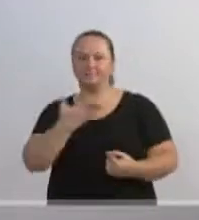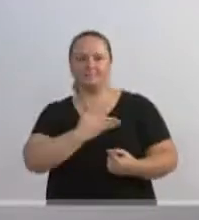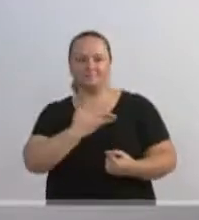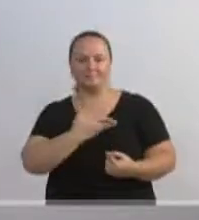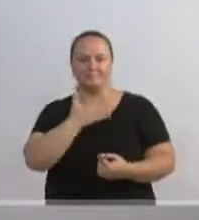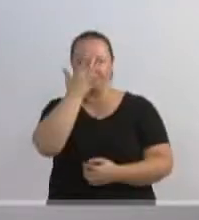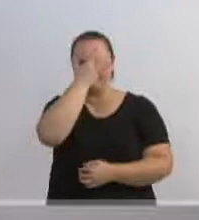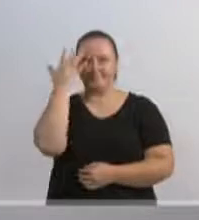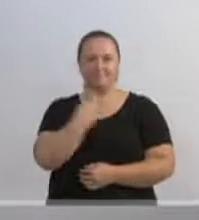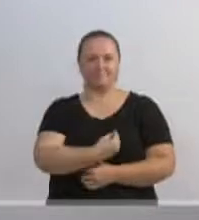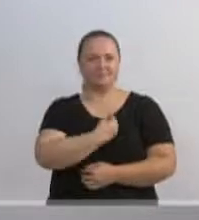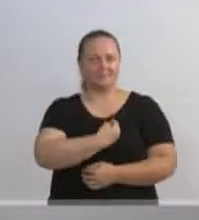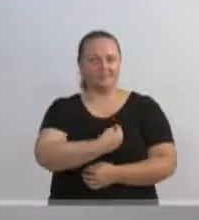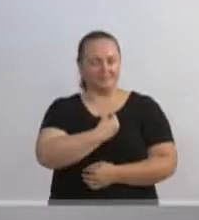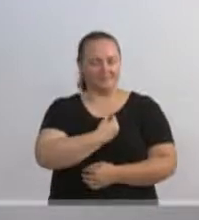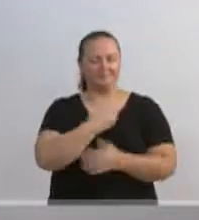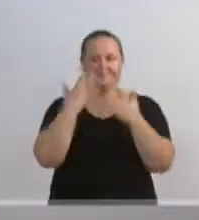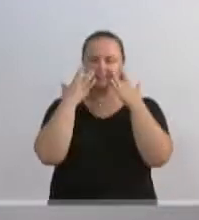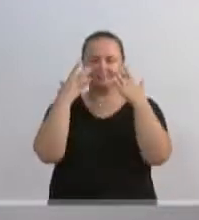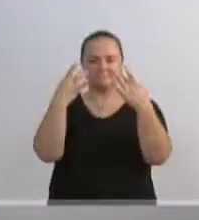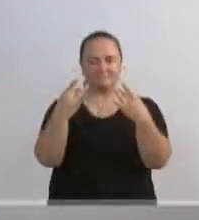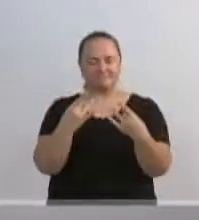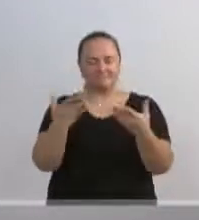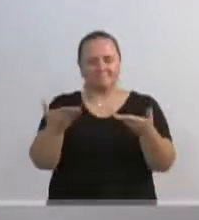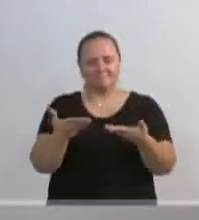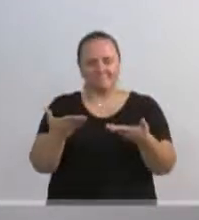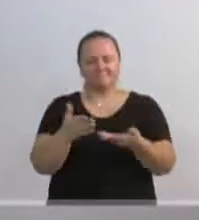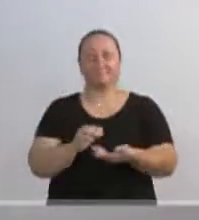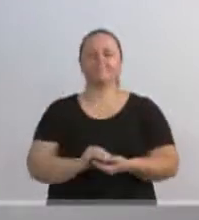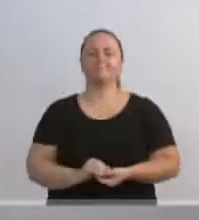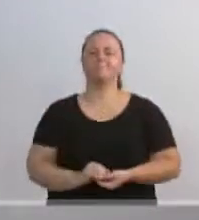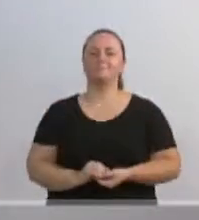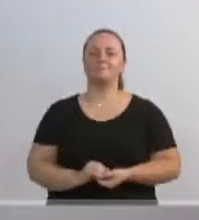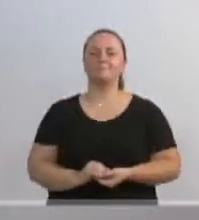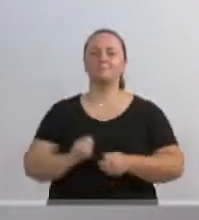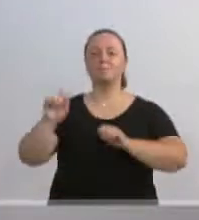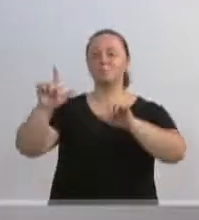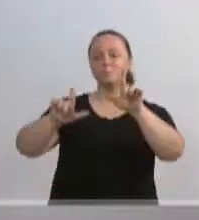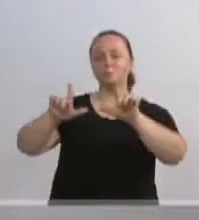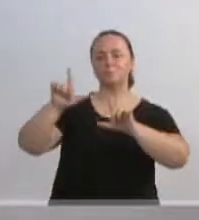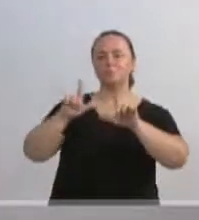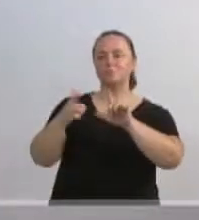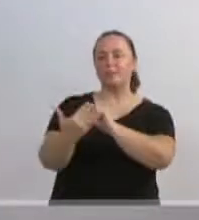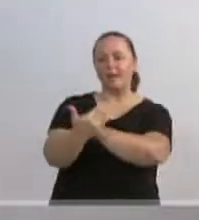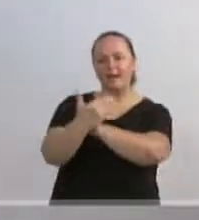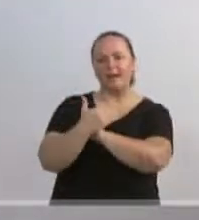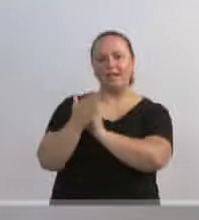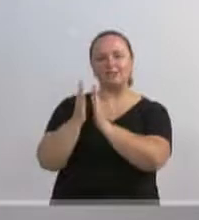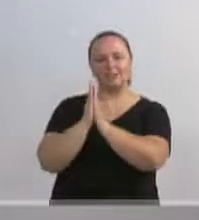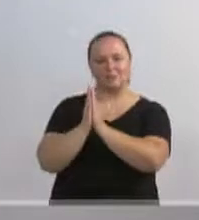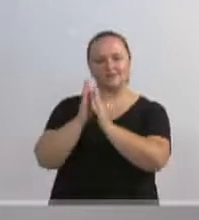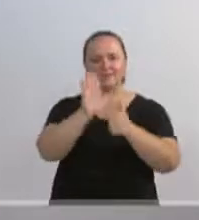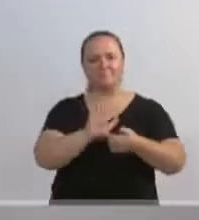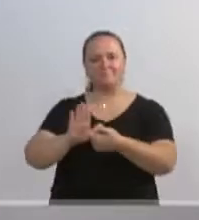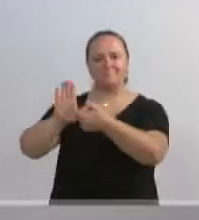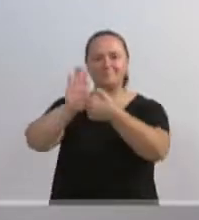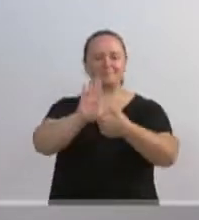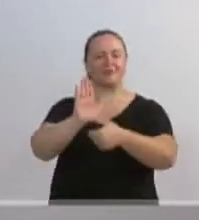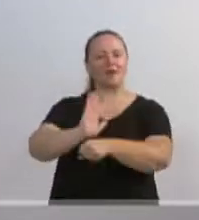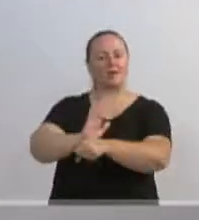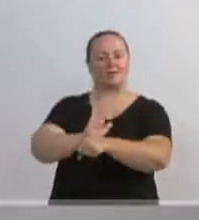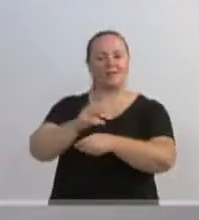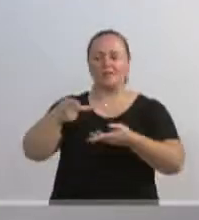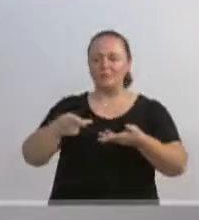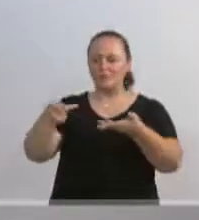aqui presentes ea todos que nos assistem quero o auxílio da tv legislativa por gentileza para mostrar um vídeo para fazer um convite